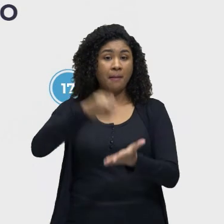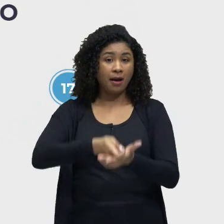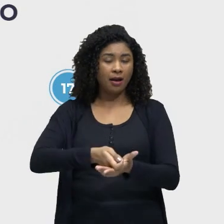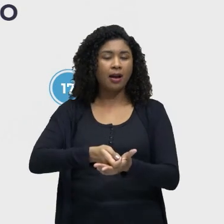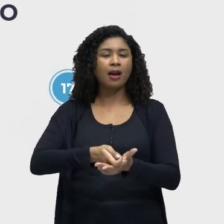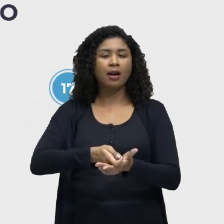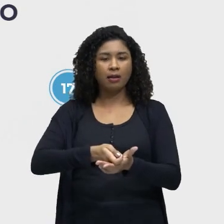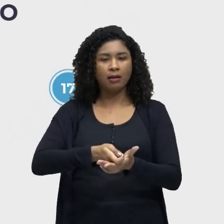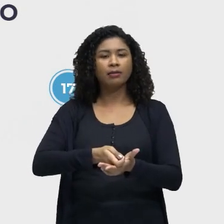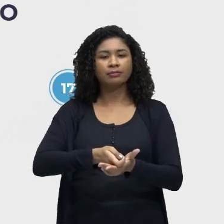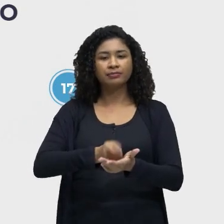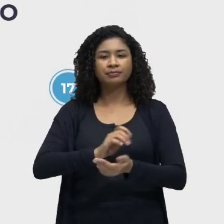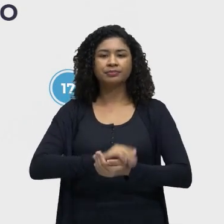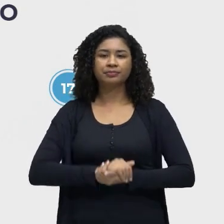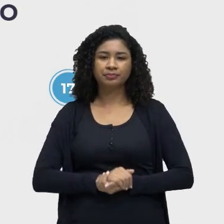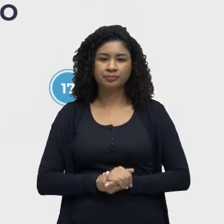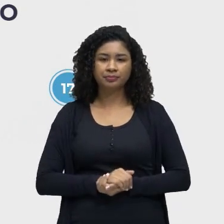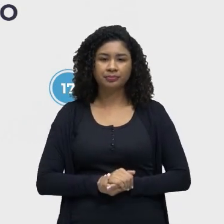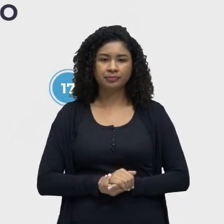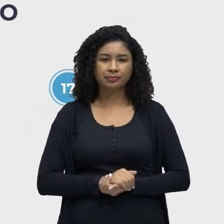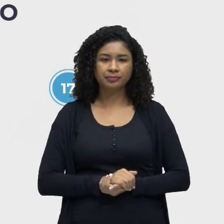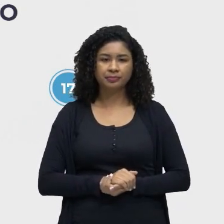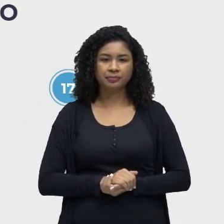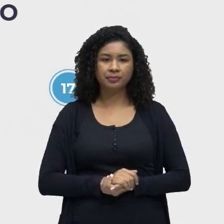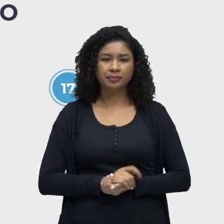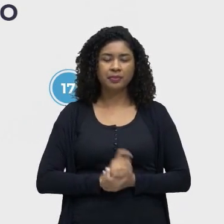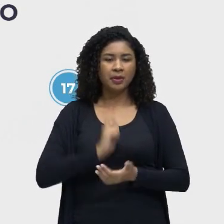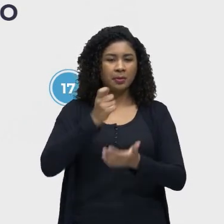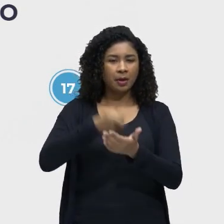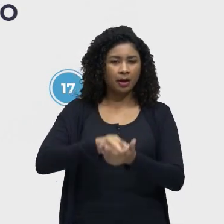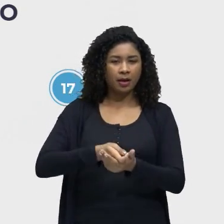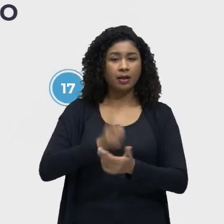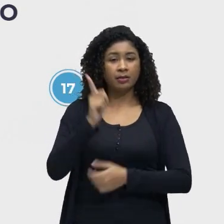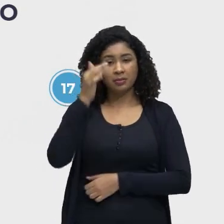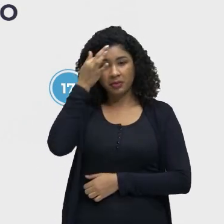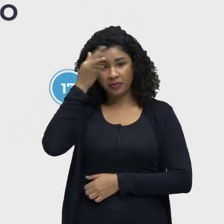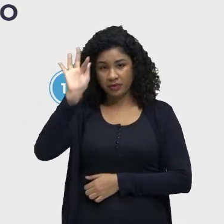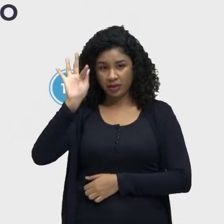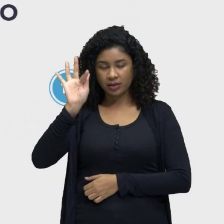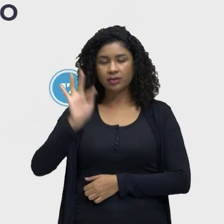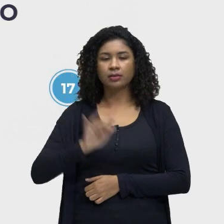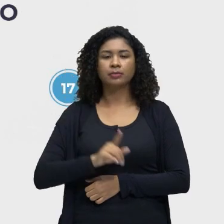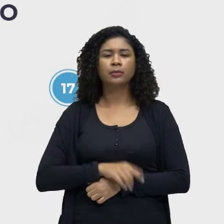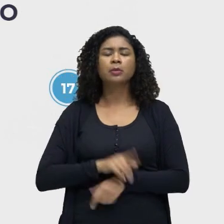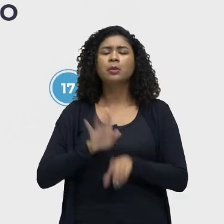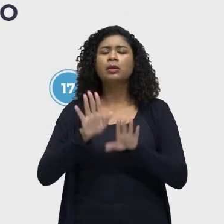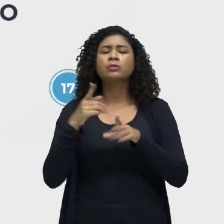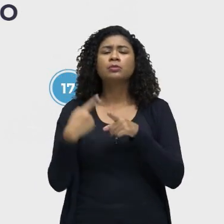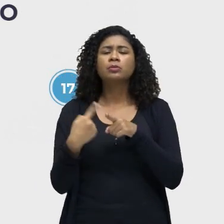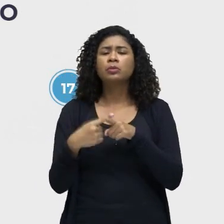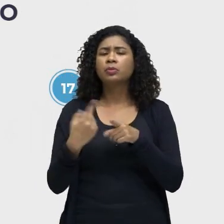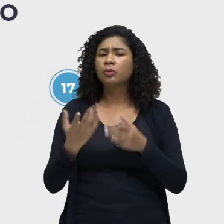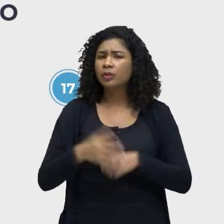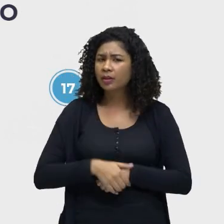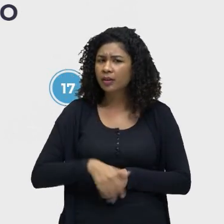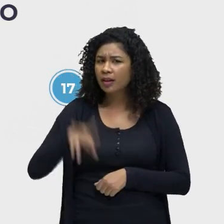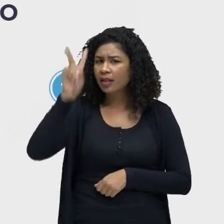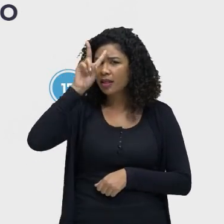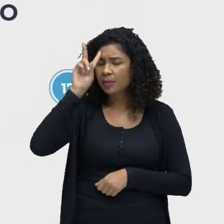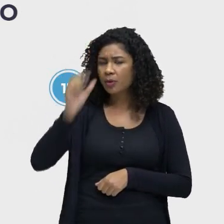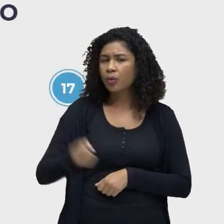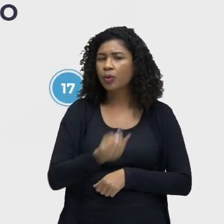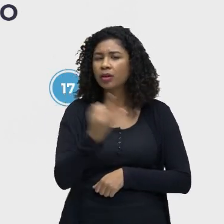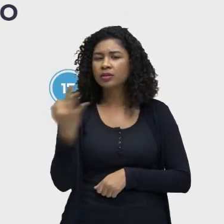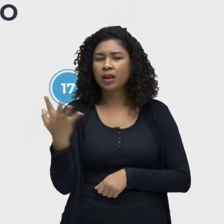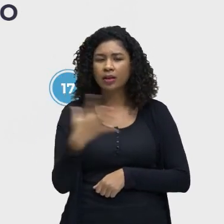nessa licença maternidade ou licença paternidade, lá na França. Por que ocorre lá? Porque lembra do número de filhos que